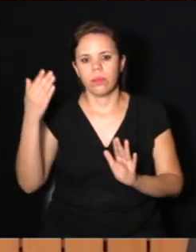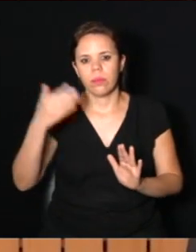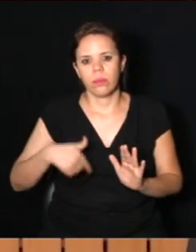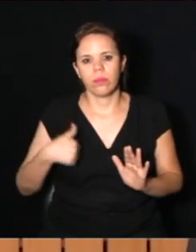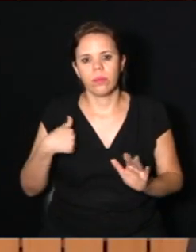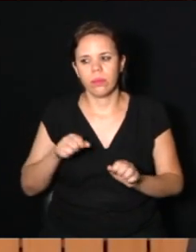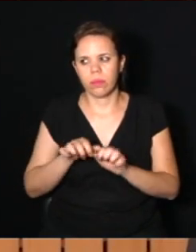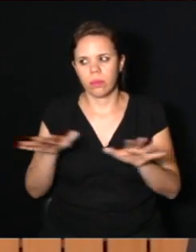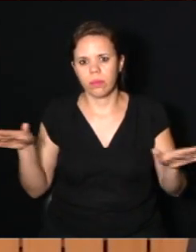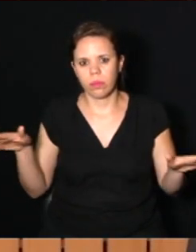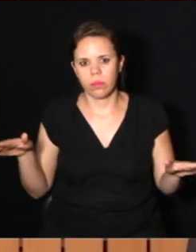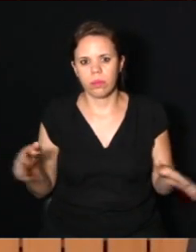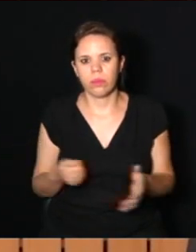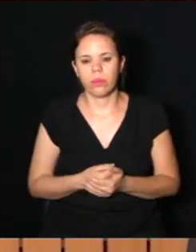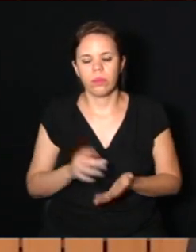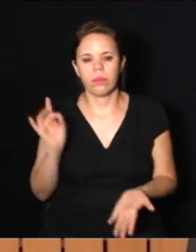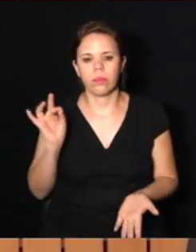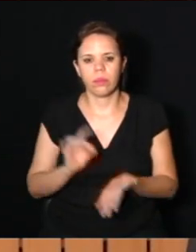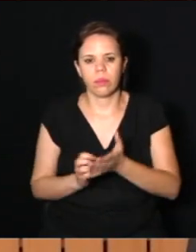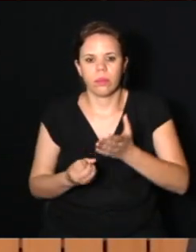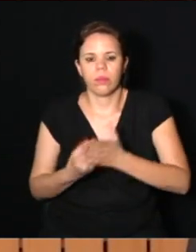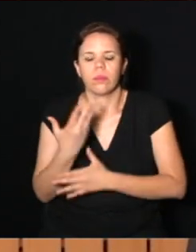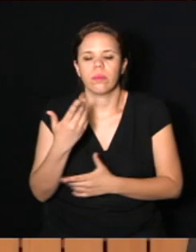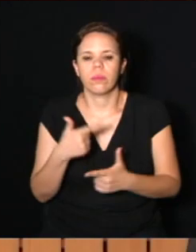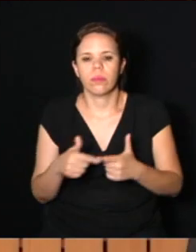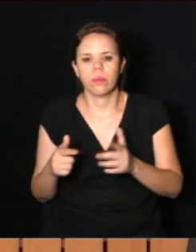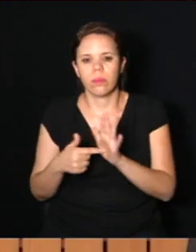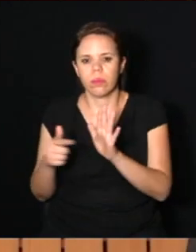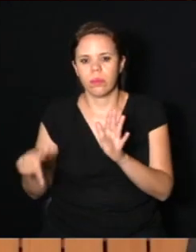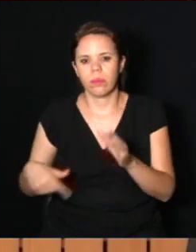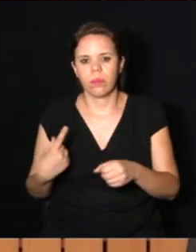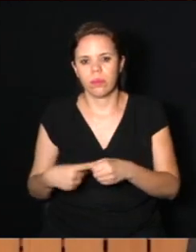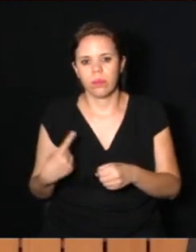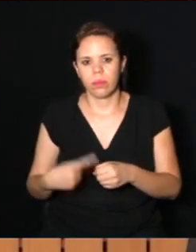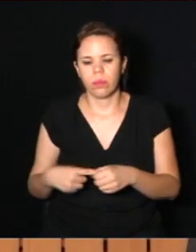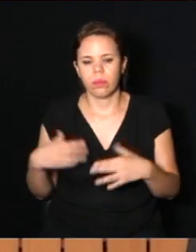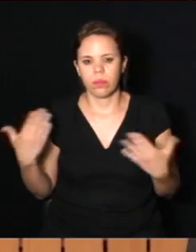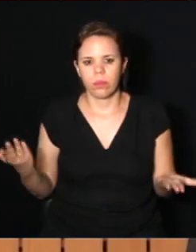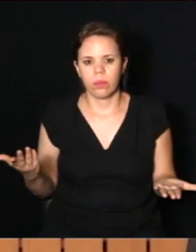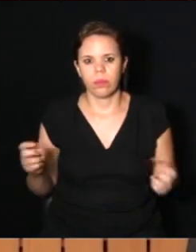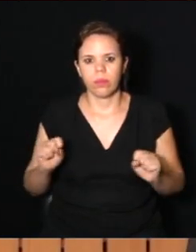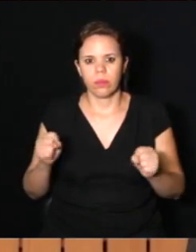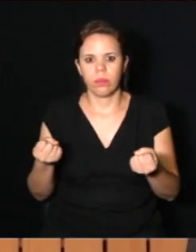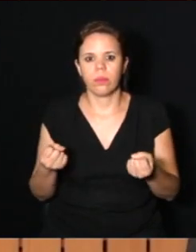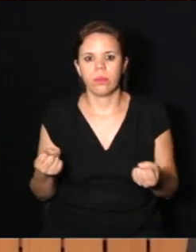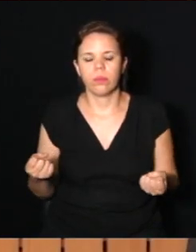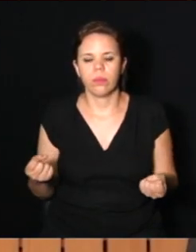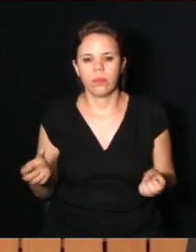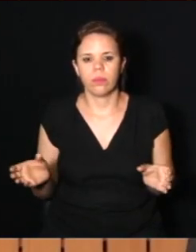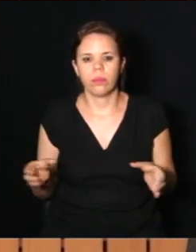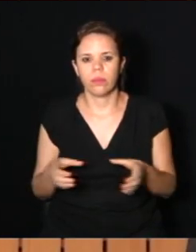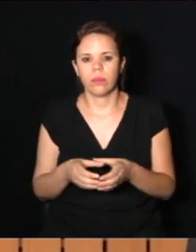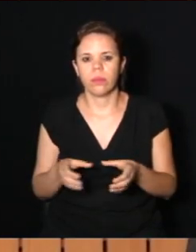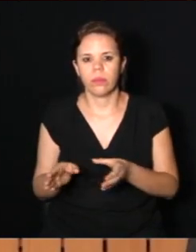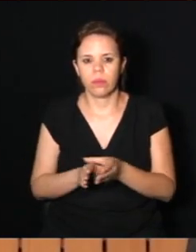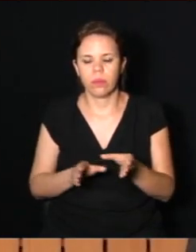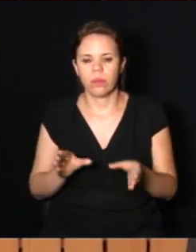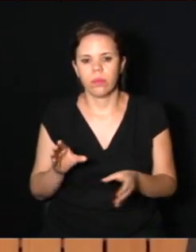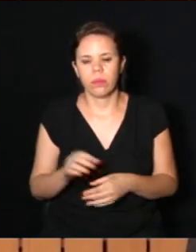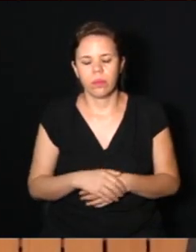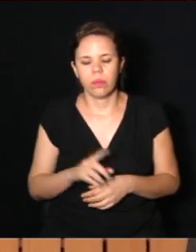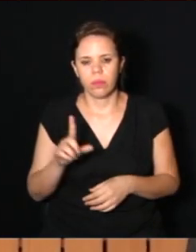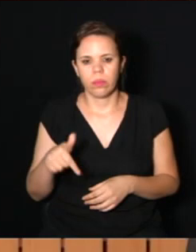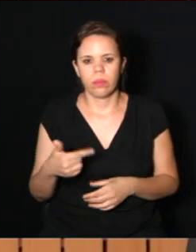ser ampliada a partir da realidade, que é a realidade do nosso município, a qual a gente está, inclusive, defendendo, né? O Conselho, ele é uma